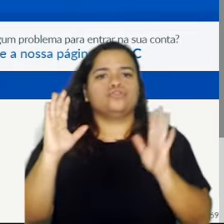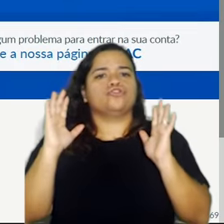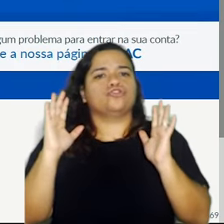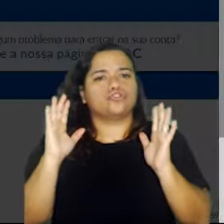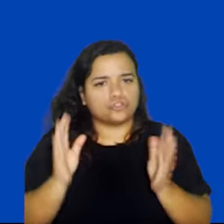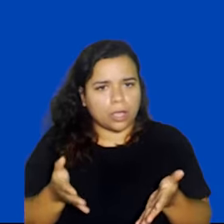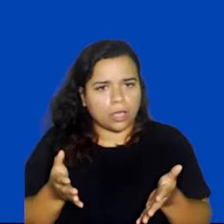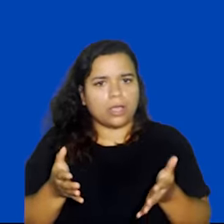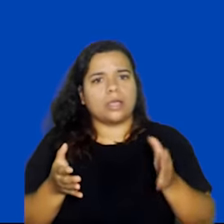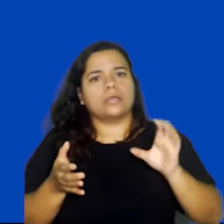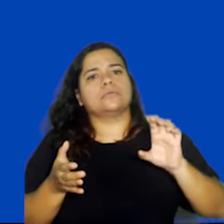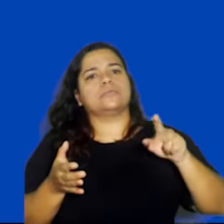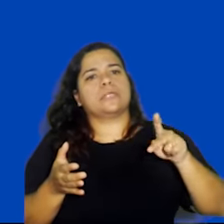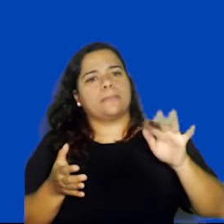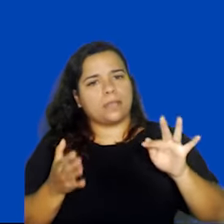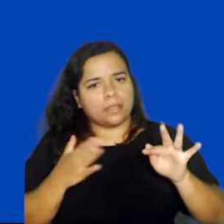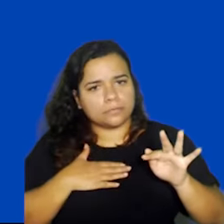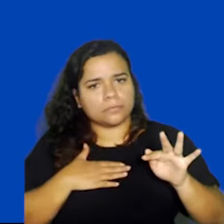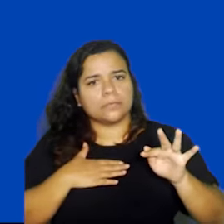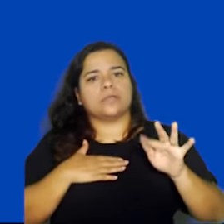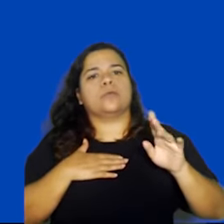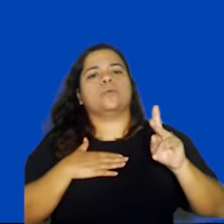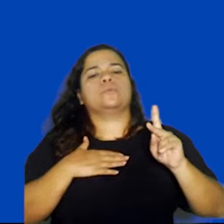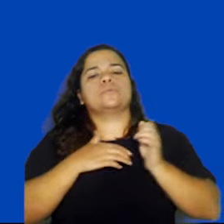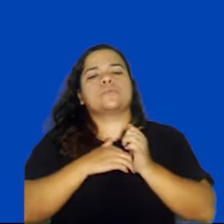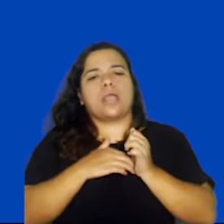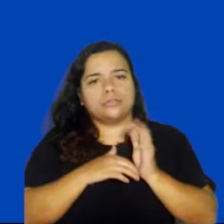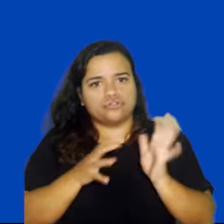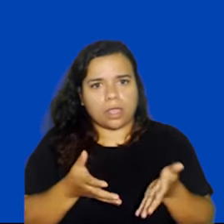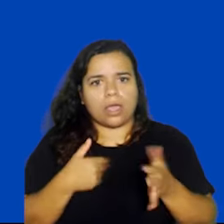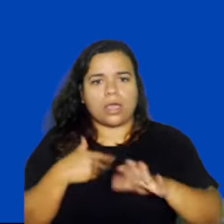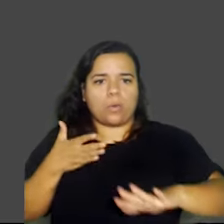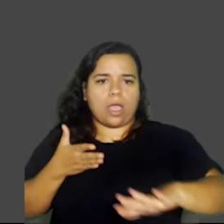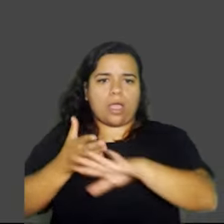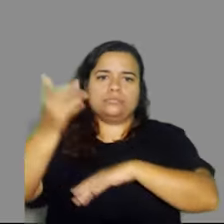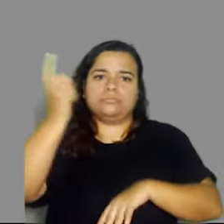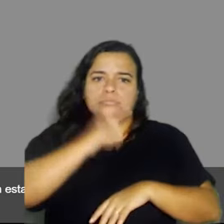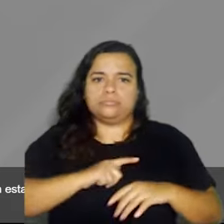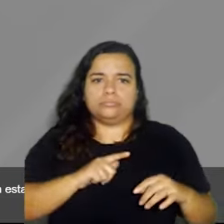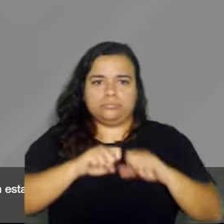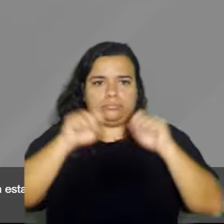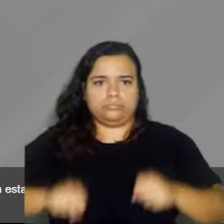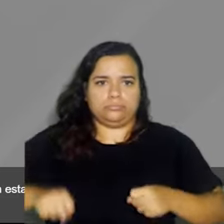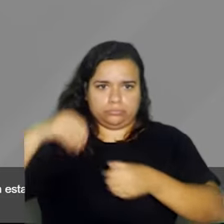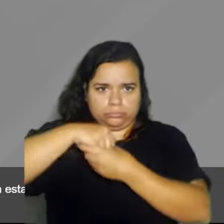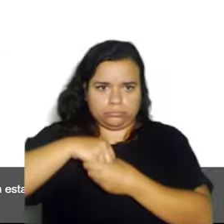meu CPF registrado já tenho a minha senha Então agora eu acesso o